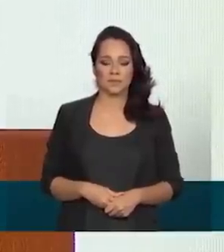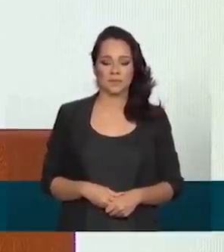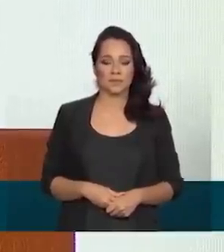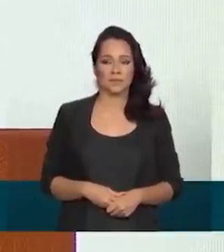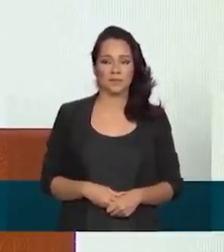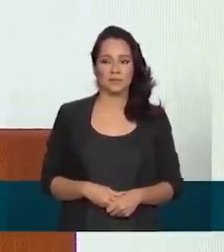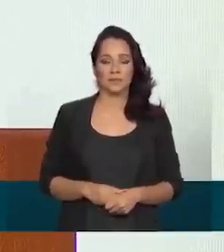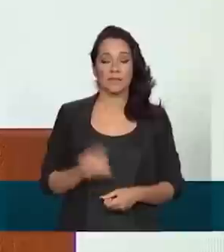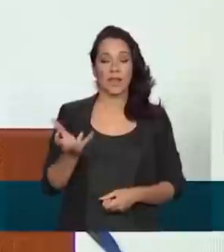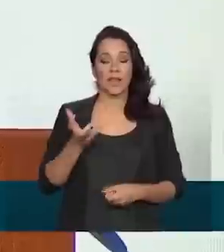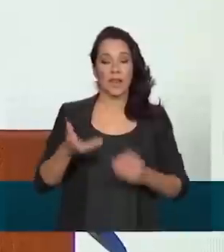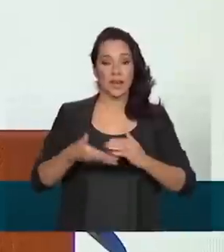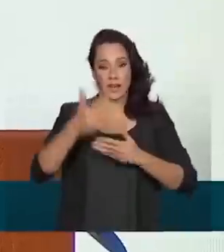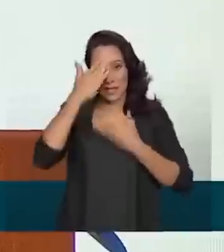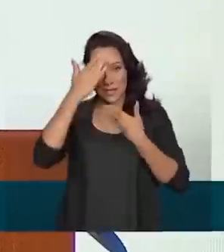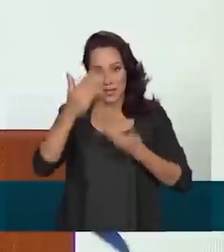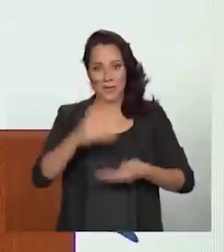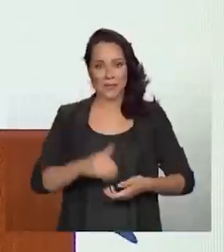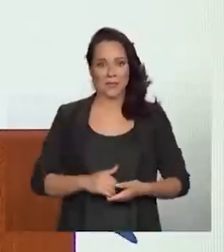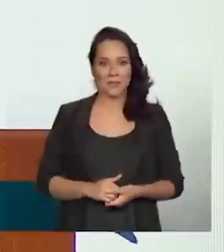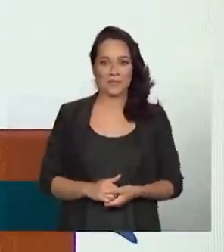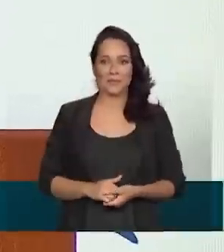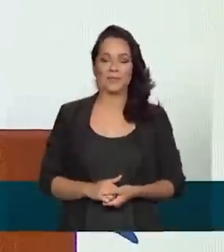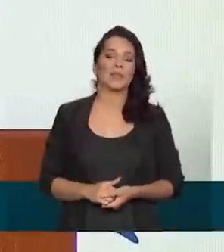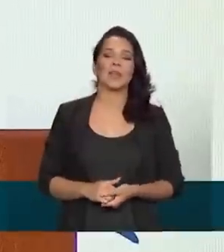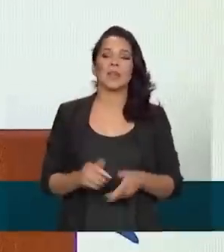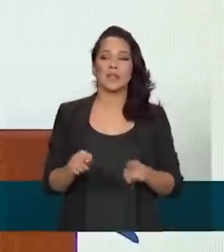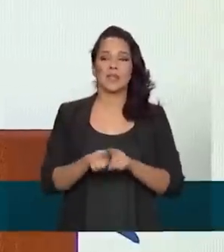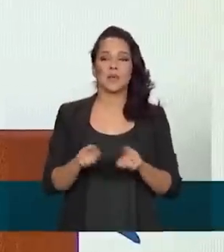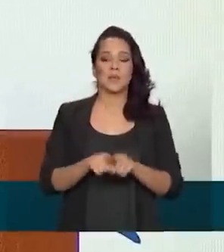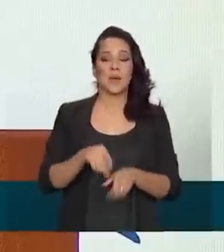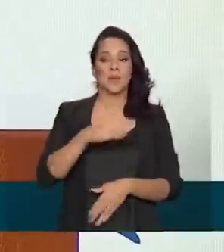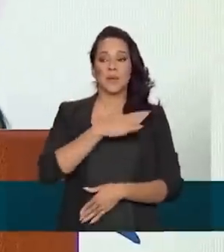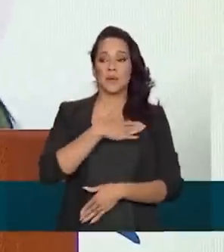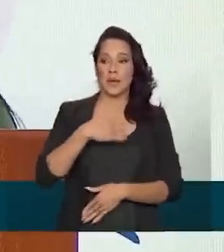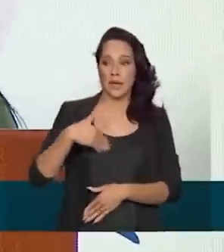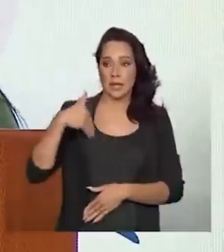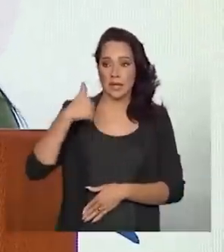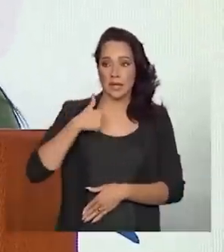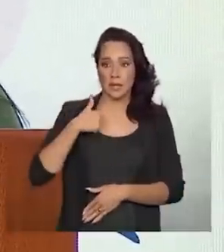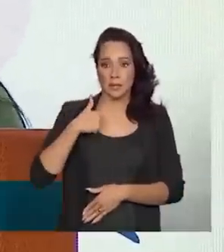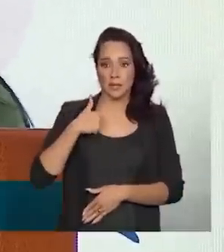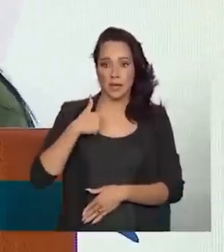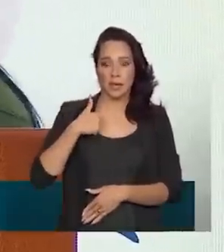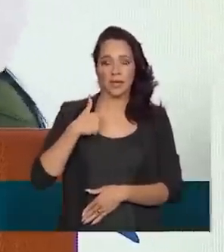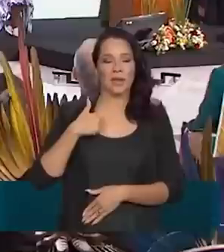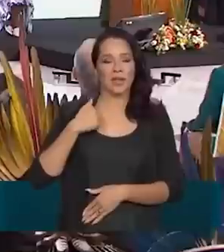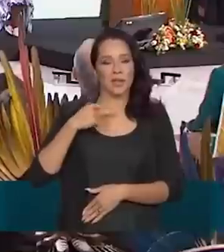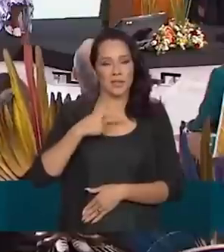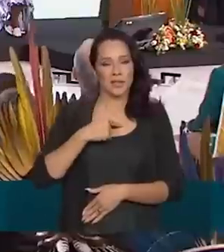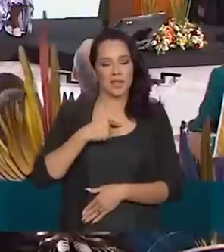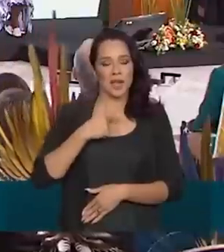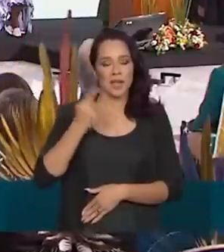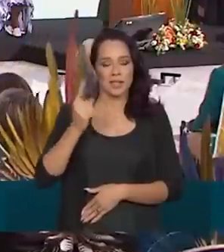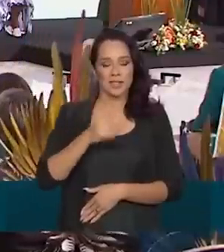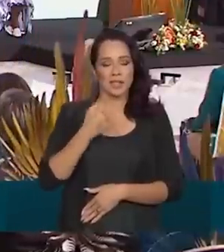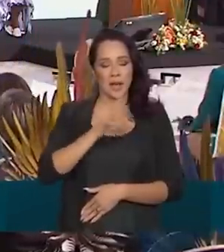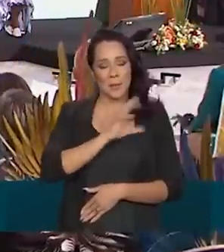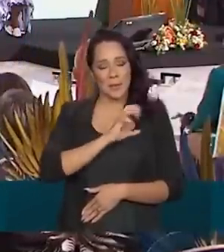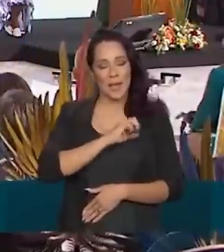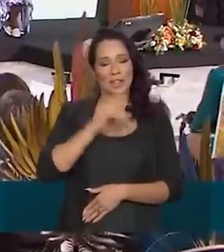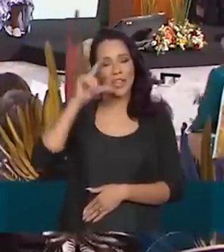Quero agradecer a presença da primeira-dama, nossa querida Janja.